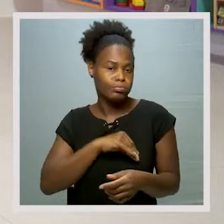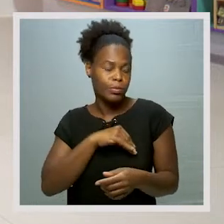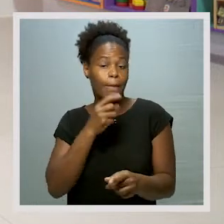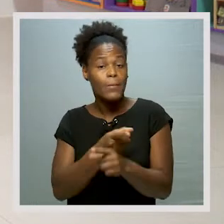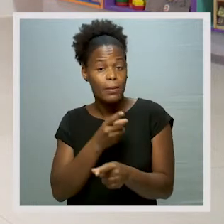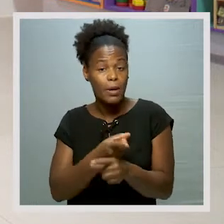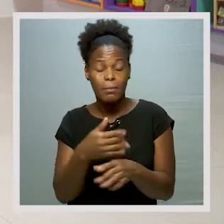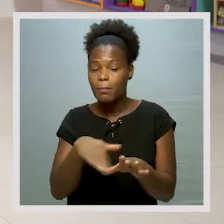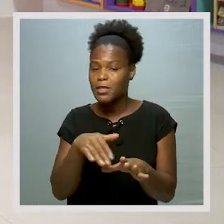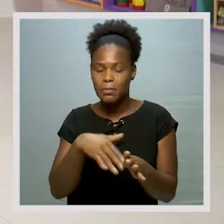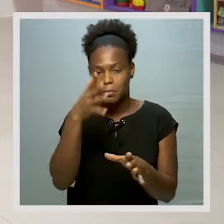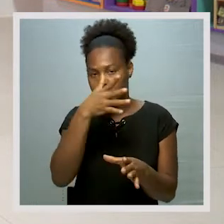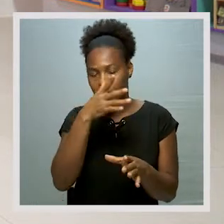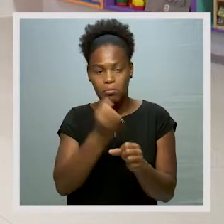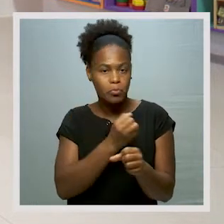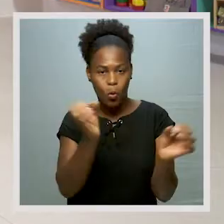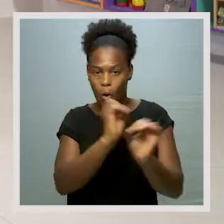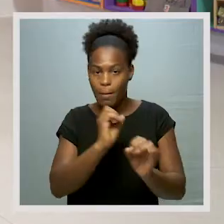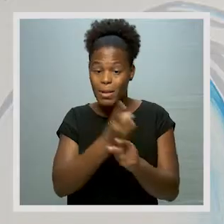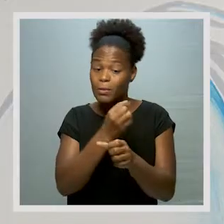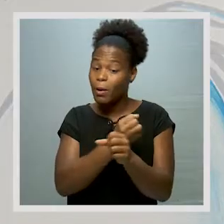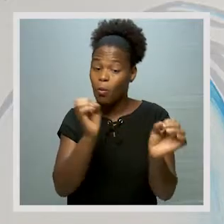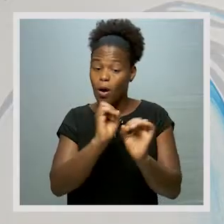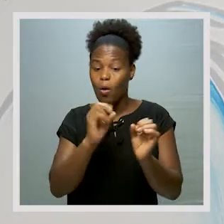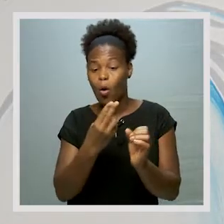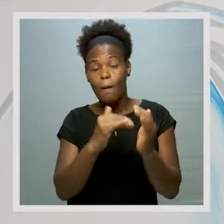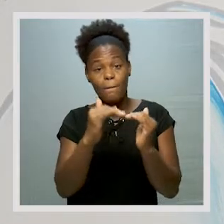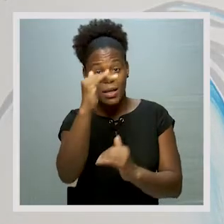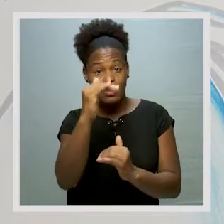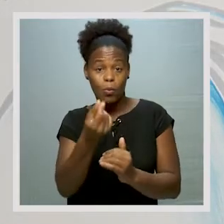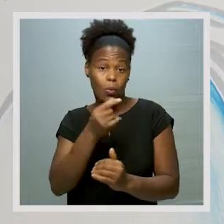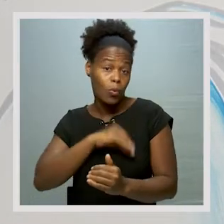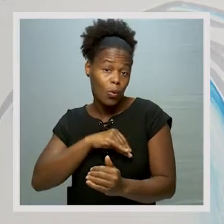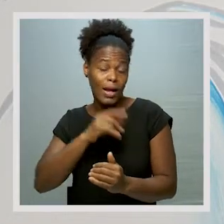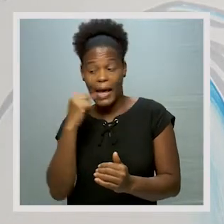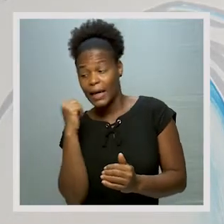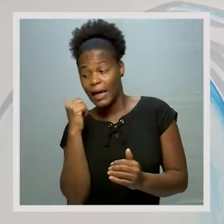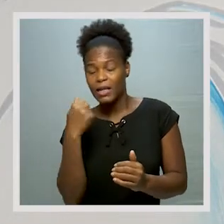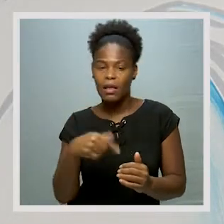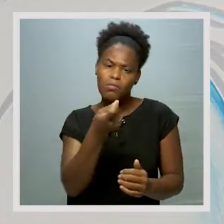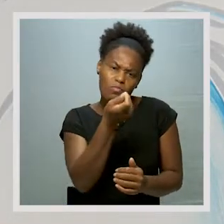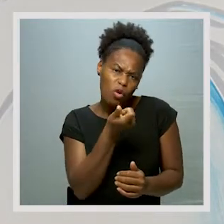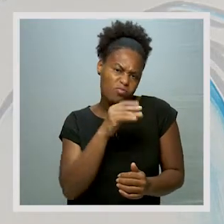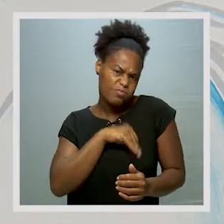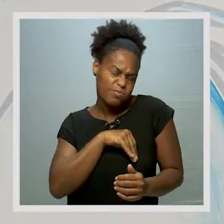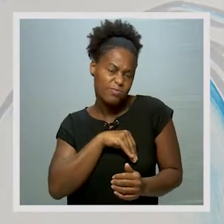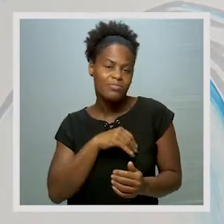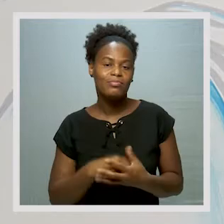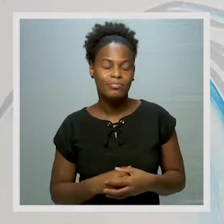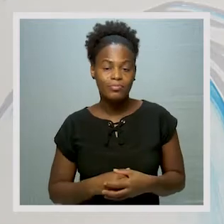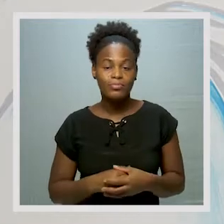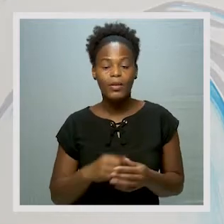mesmo que não esteja a participar na atividade produtiva, ou aumentar o rendimento daqueles que têm pouco